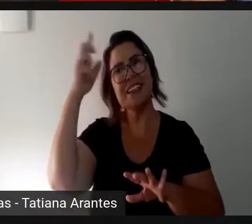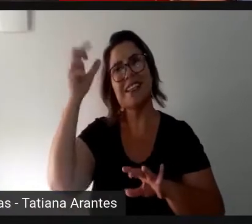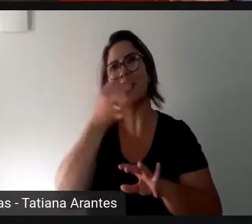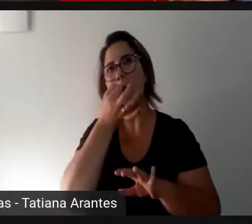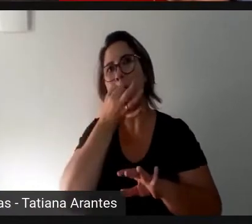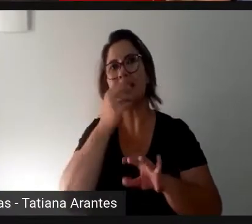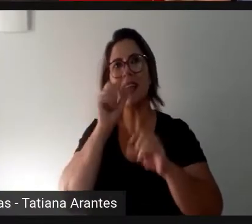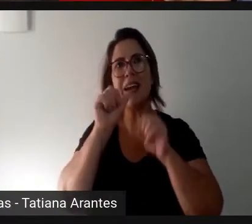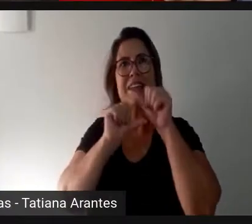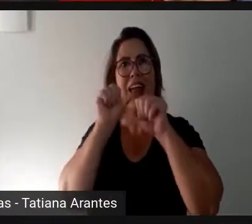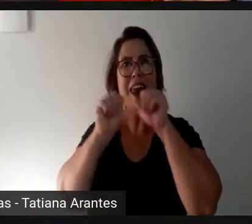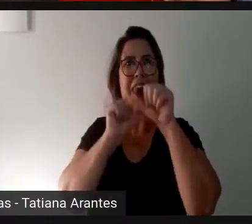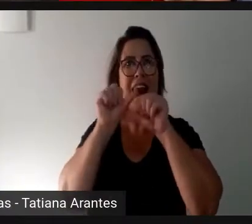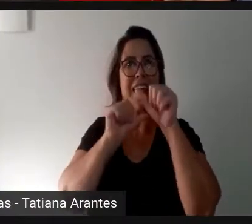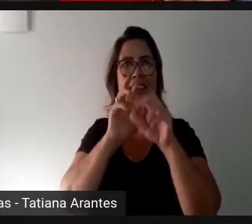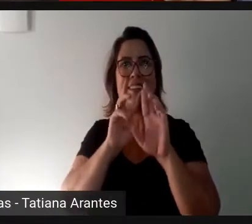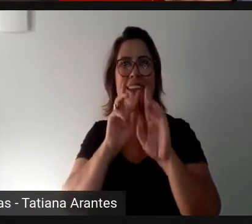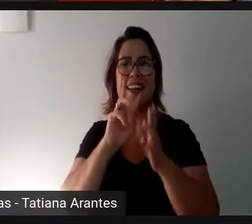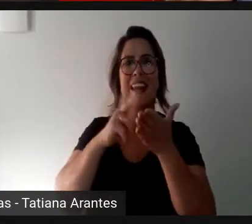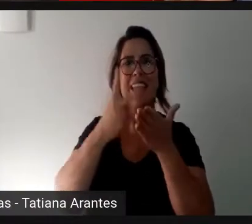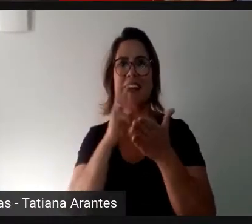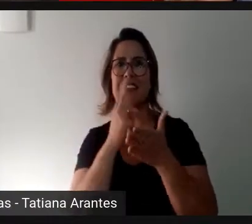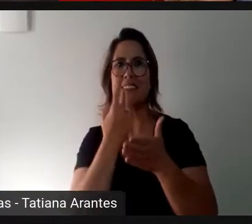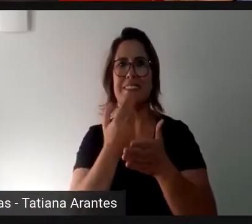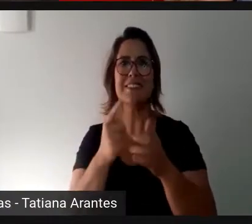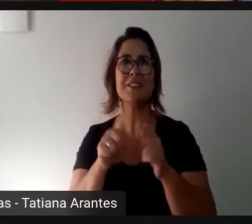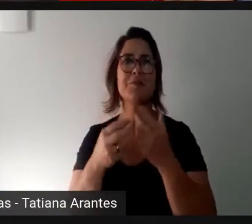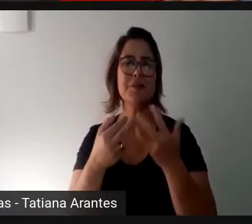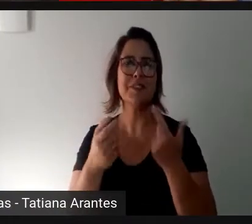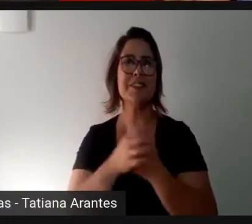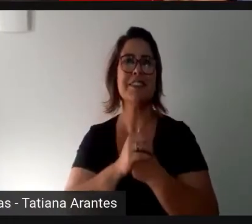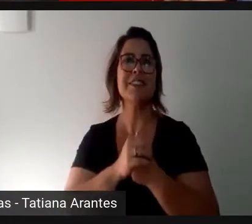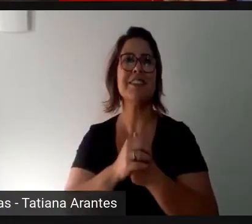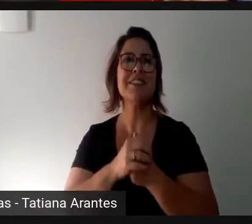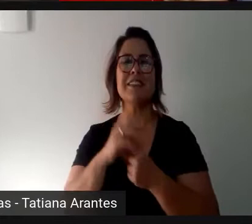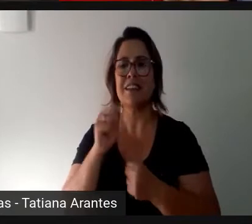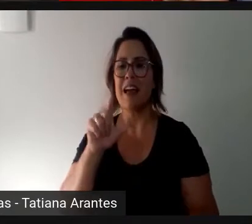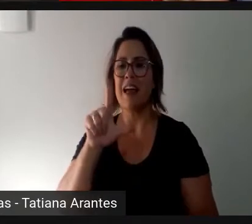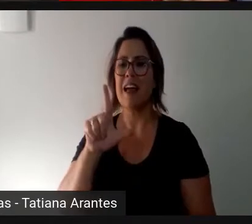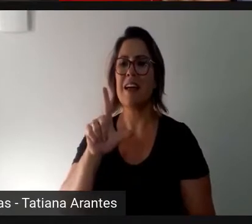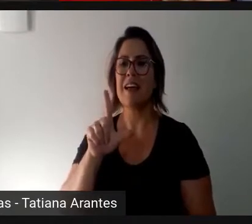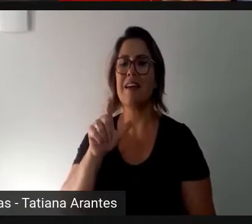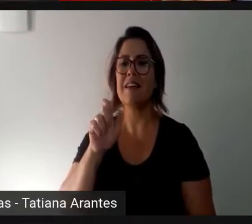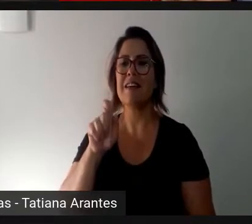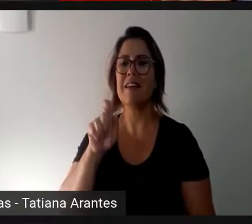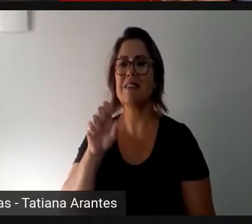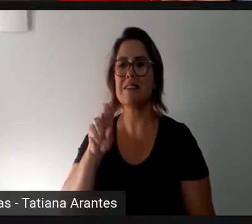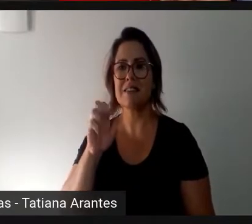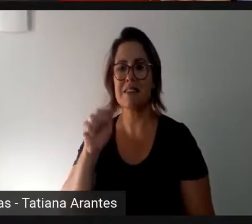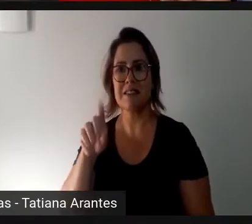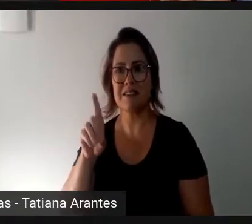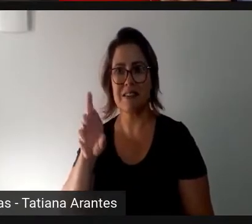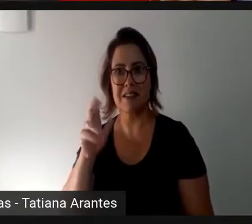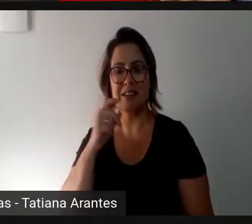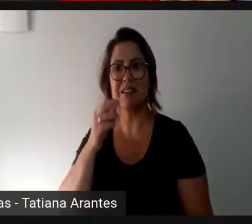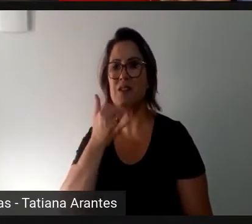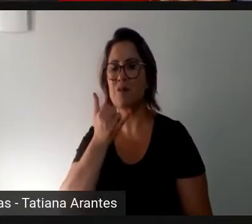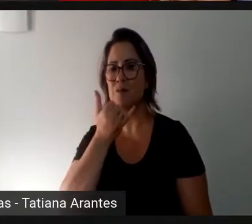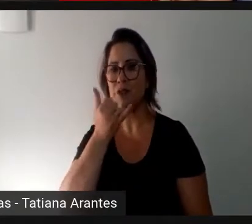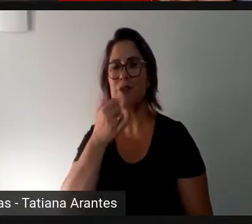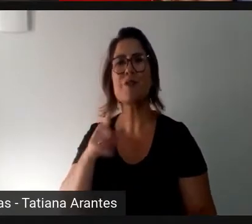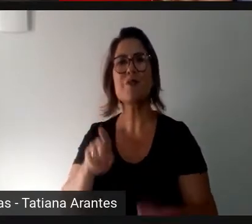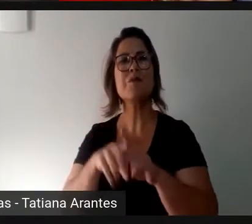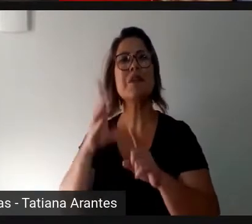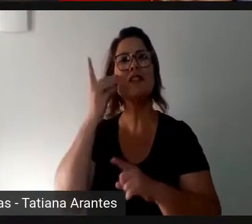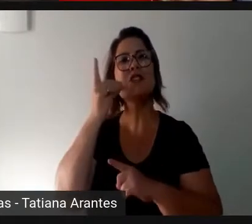Tem uma pergunta aqui da Luciana Branco, que, aliás, minha grande amiga, né, super inteligente, uma advogada. Ela pergunta o